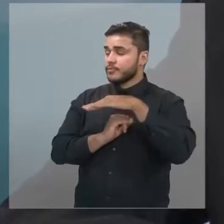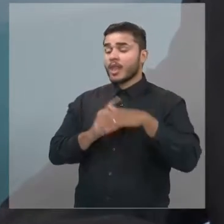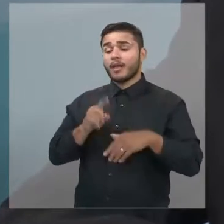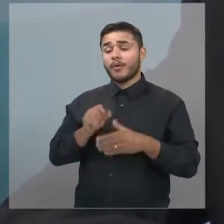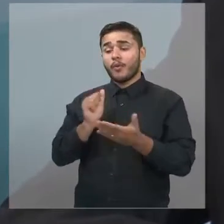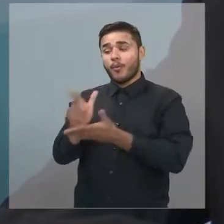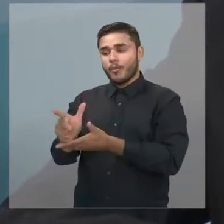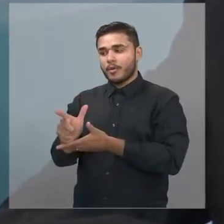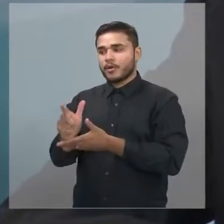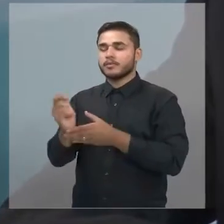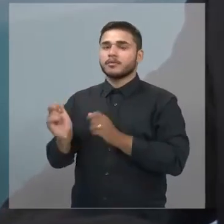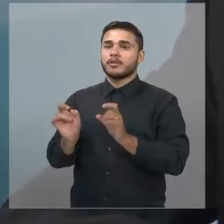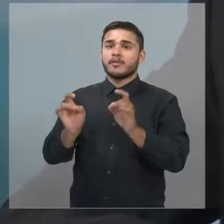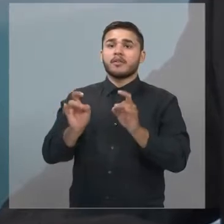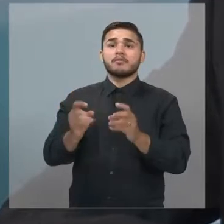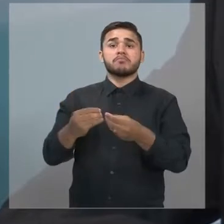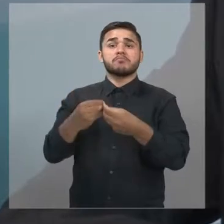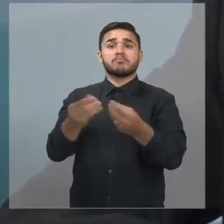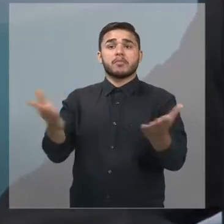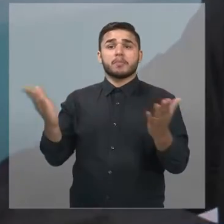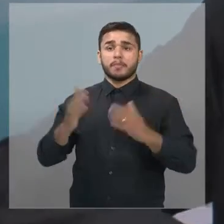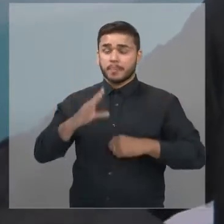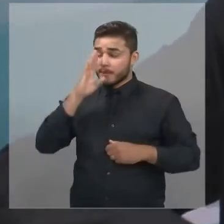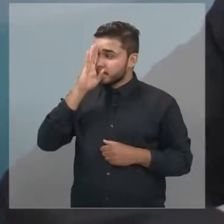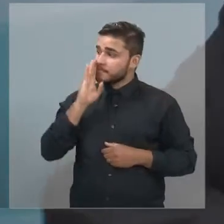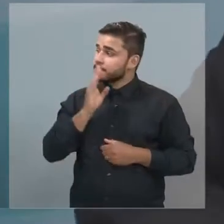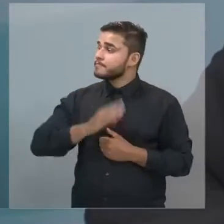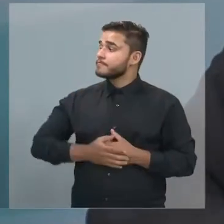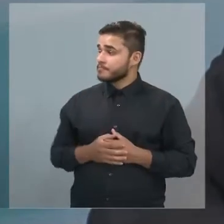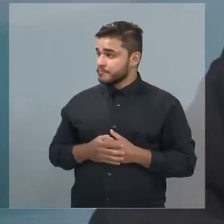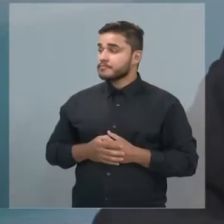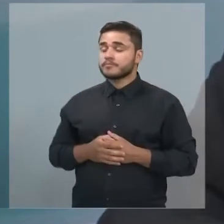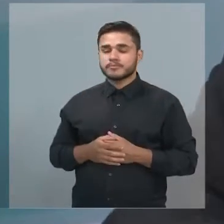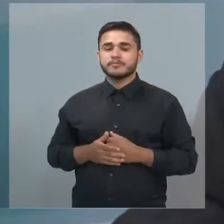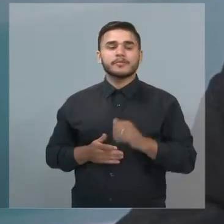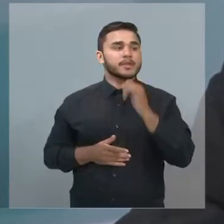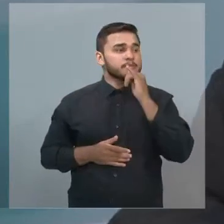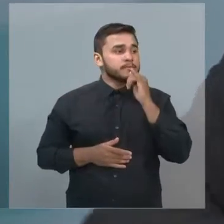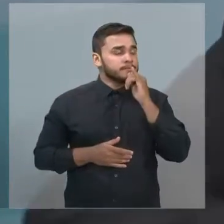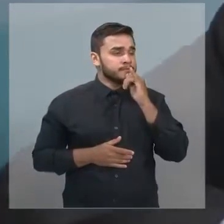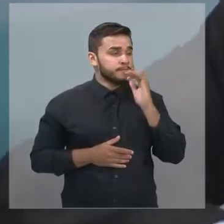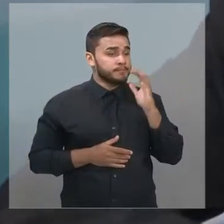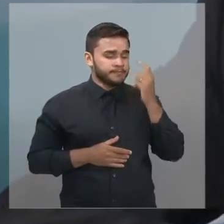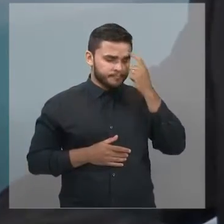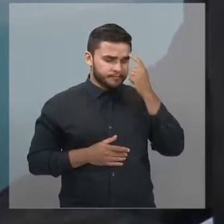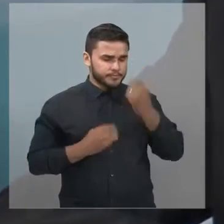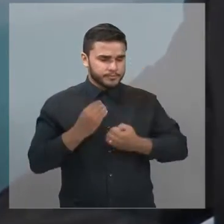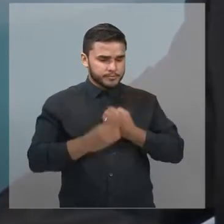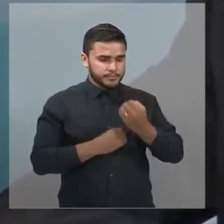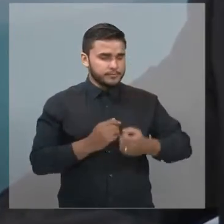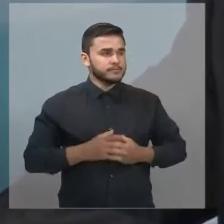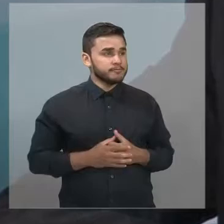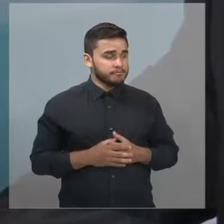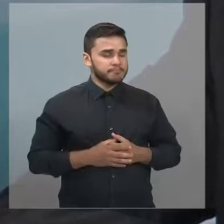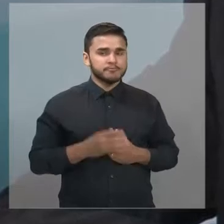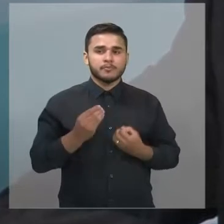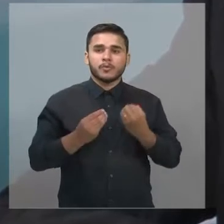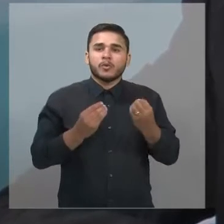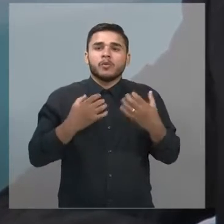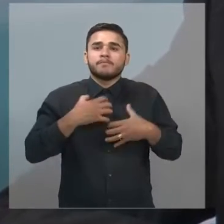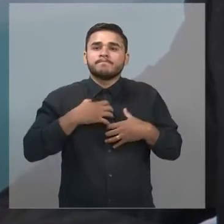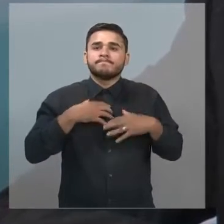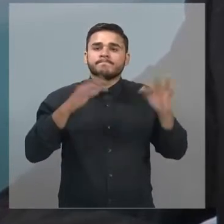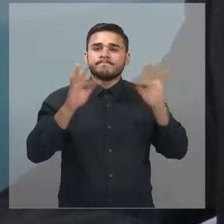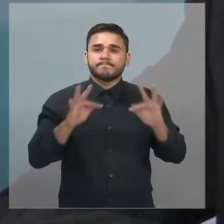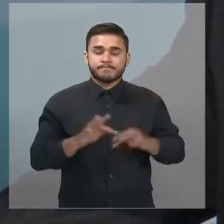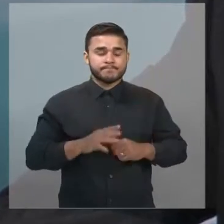do ser humano? É ser feliz. Como é que vai chegar nessa felicidade? A minha única preocupação é o seguinte, você tem hoje no